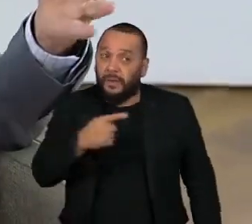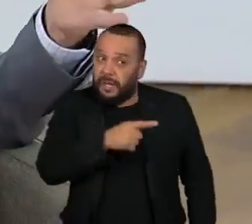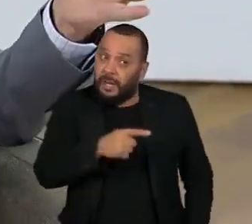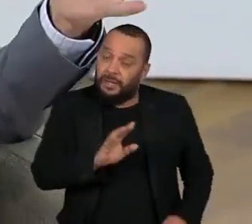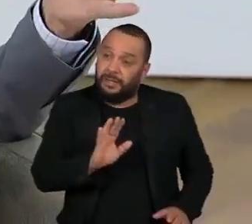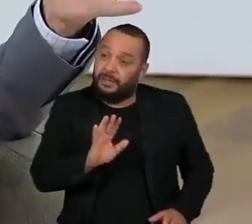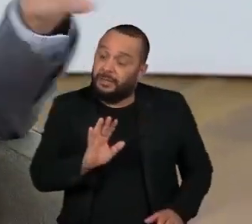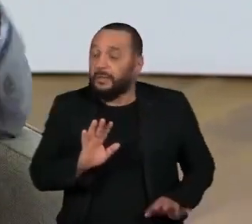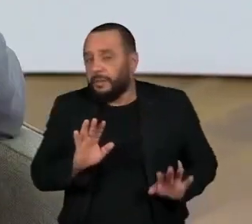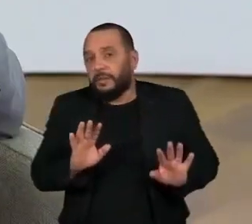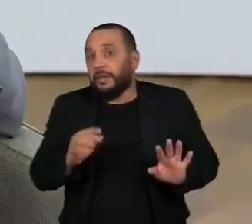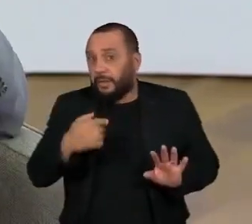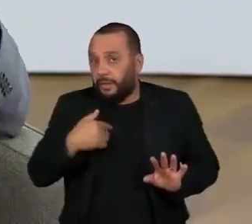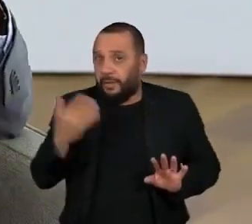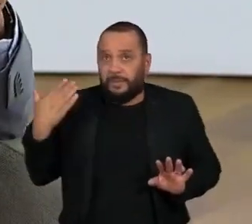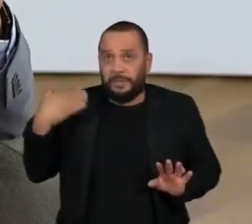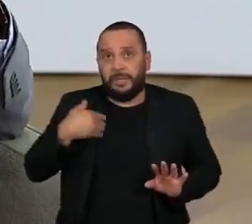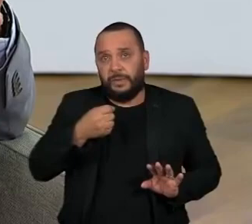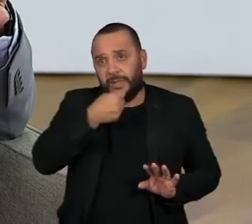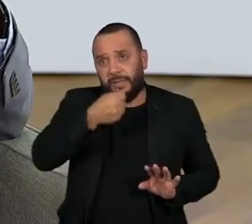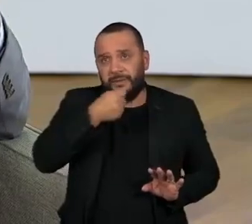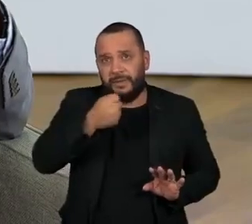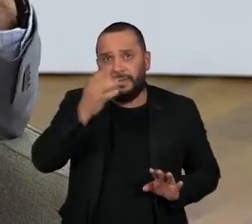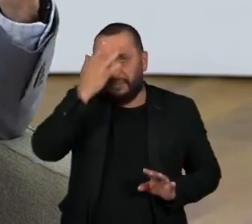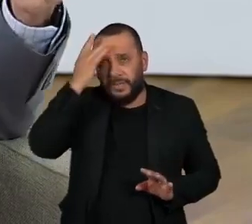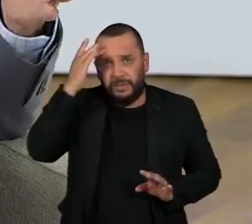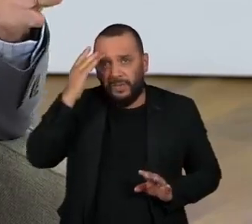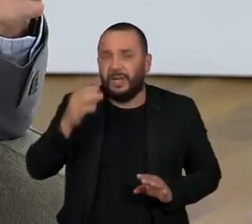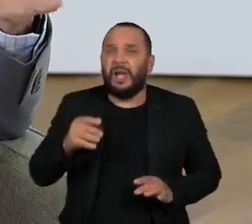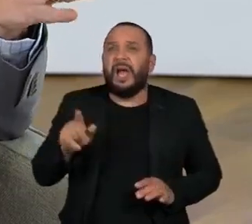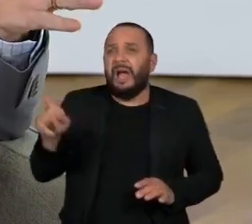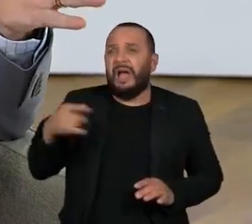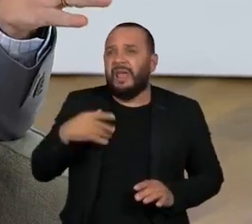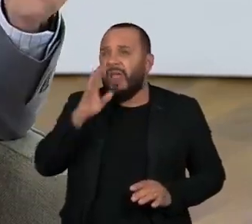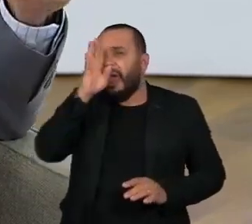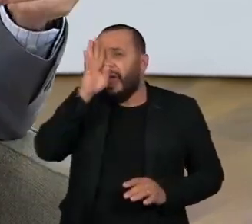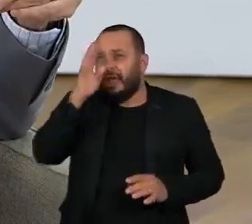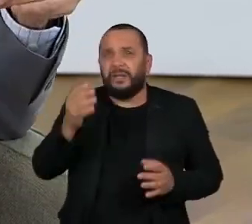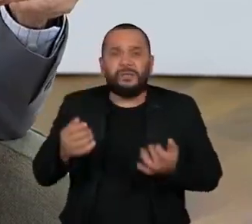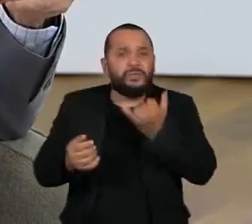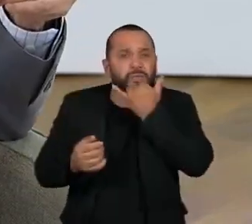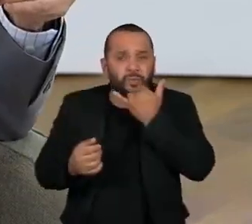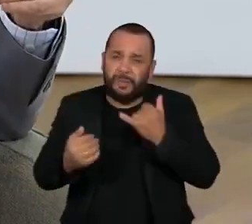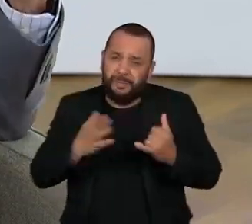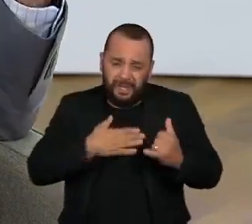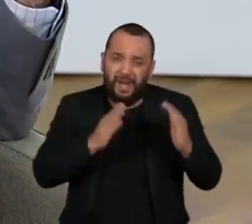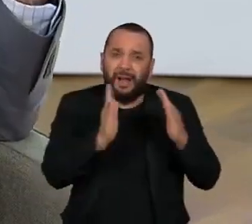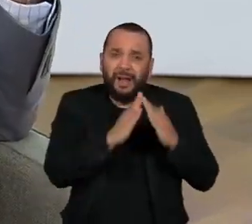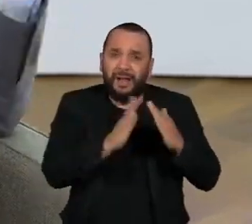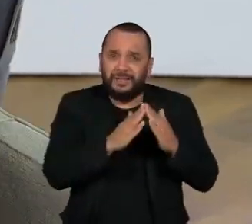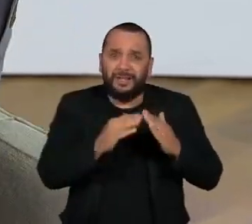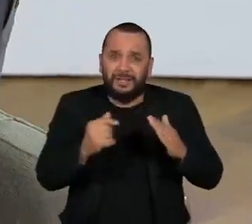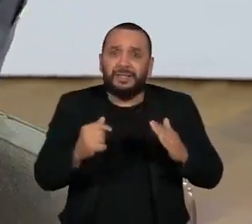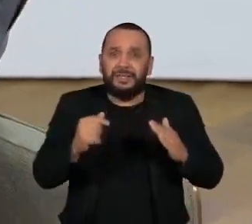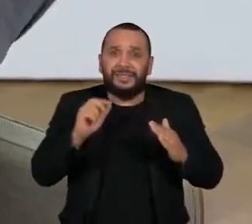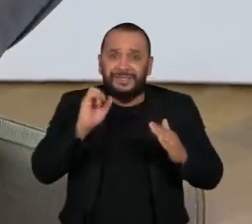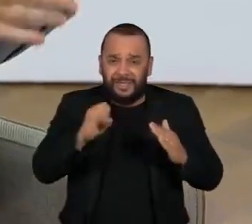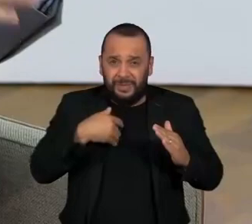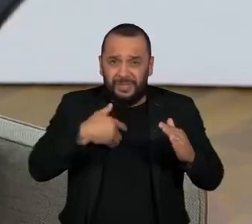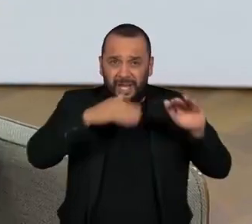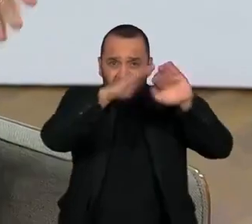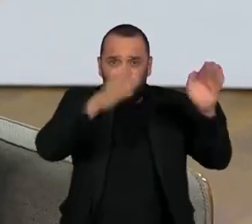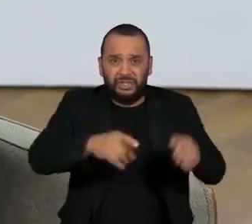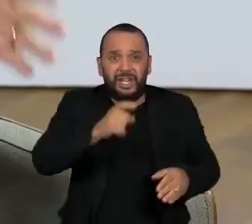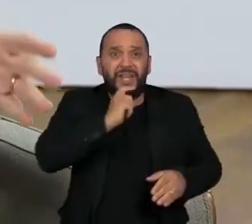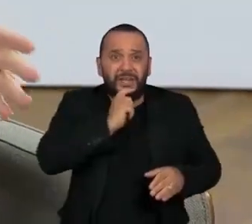eu fiz uma entrevista e começaram a falar não ele se mete eu digo Olha na minha casa se eu quiser botar a geladeira